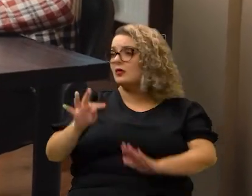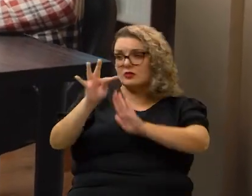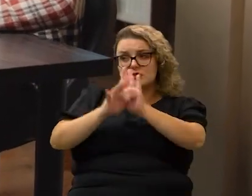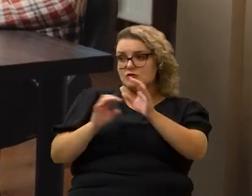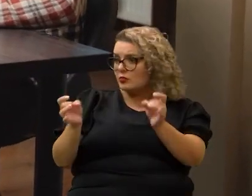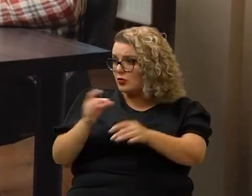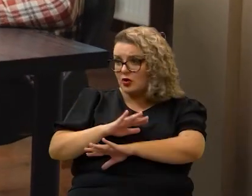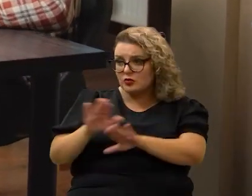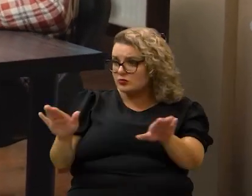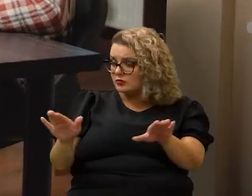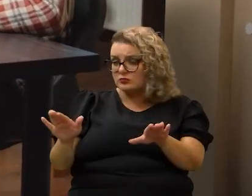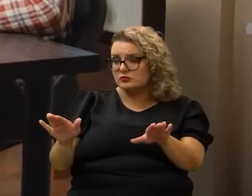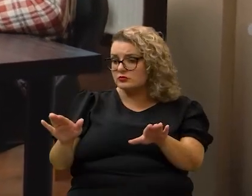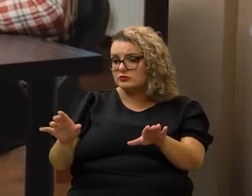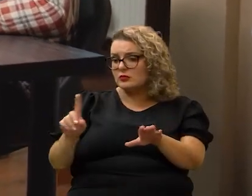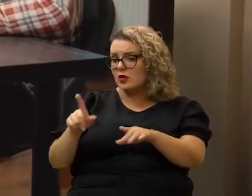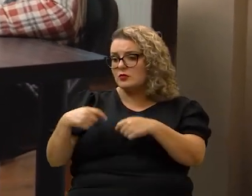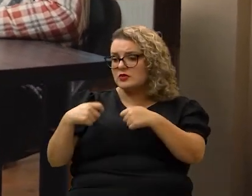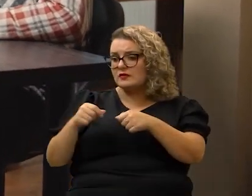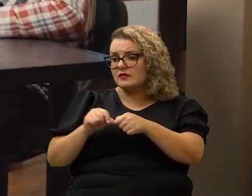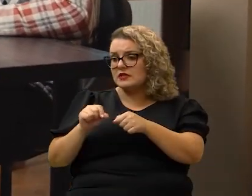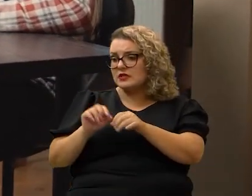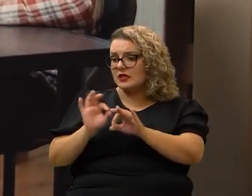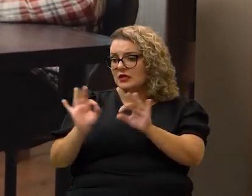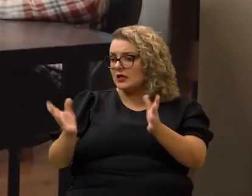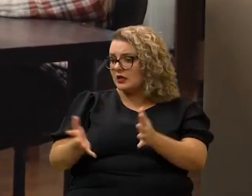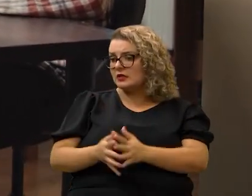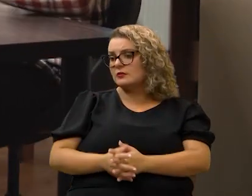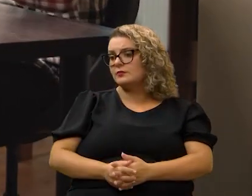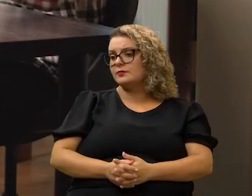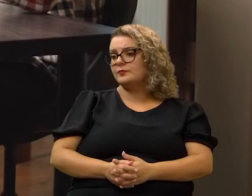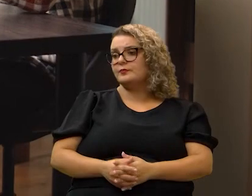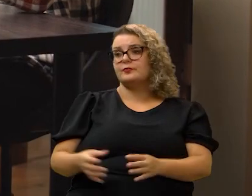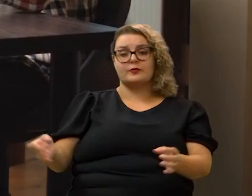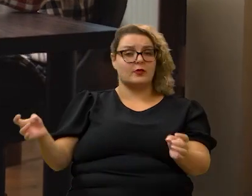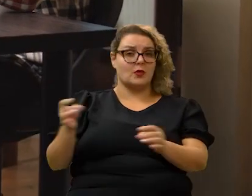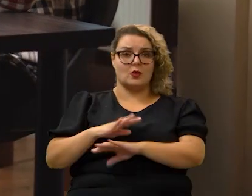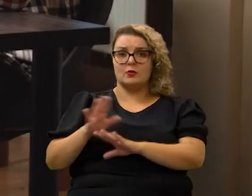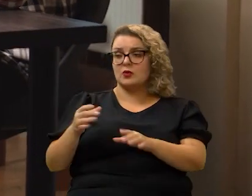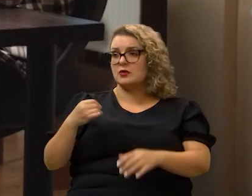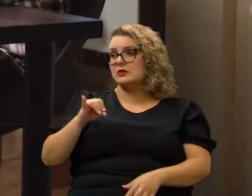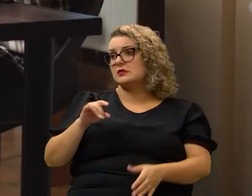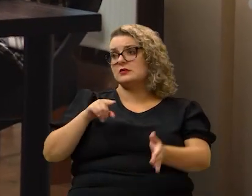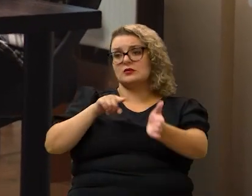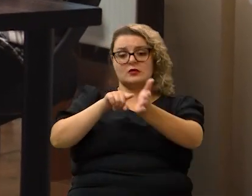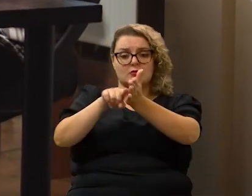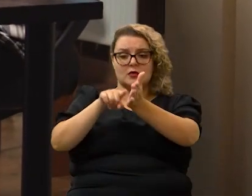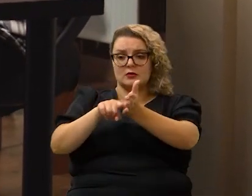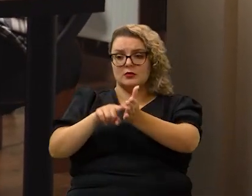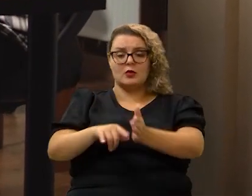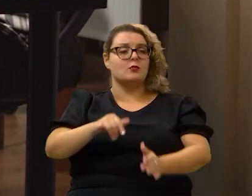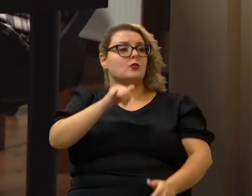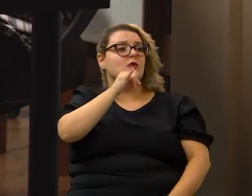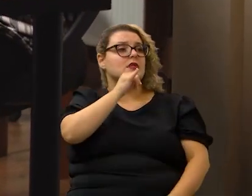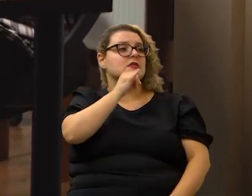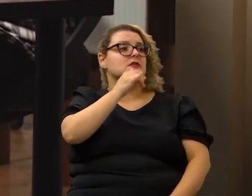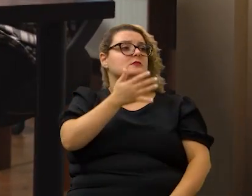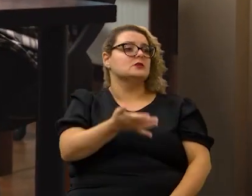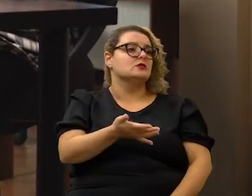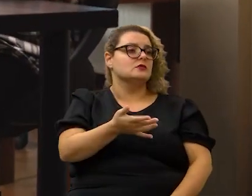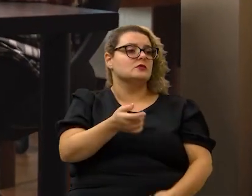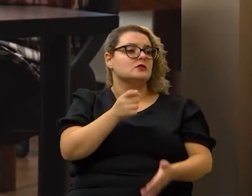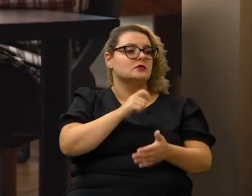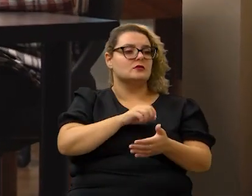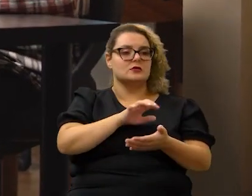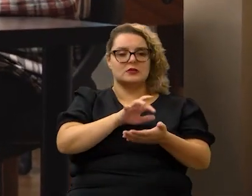pronto. Ele dá pronto. Então, pronto, e se você vai perguntando... Por exemplo,